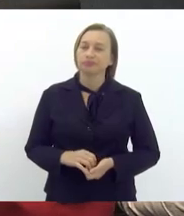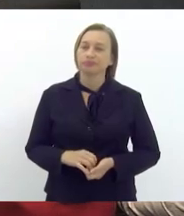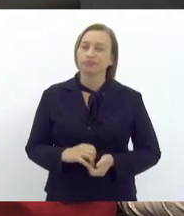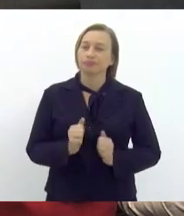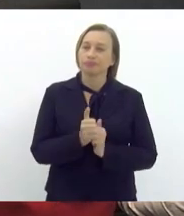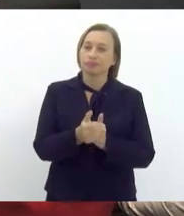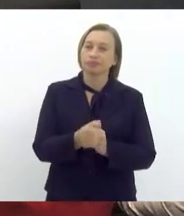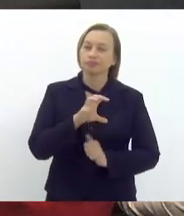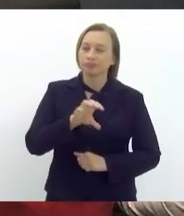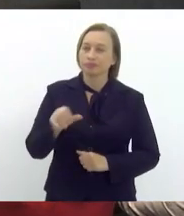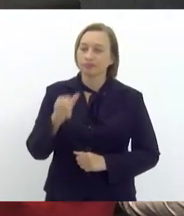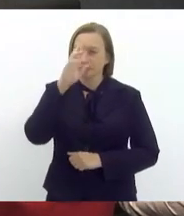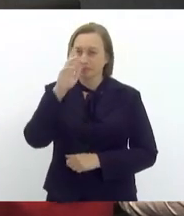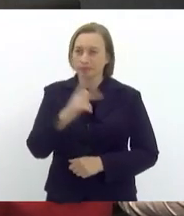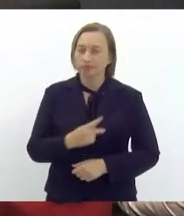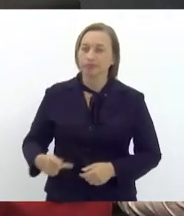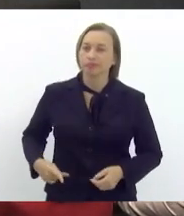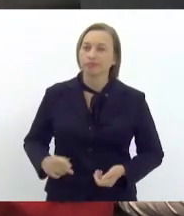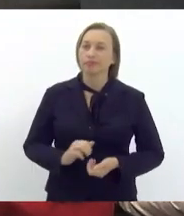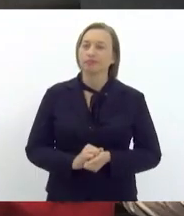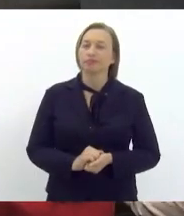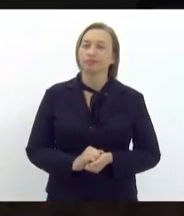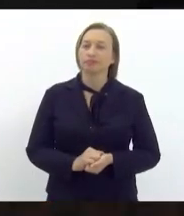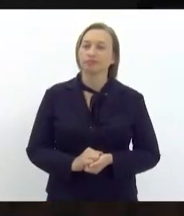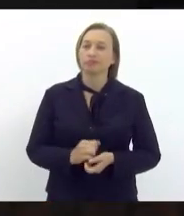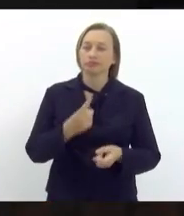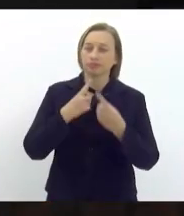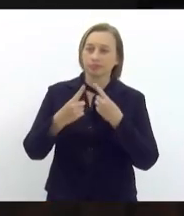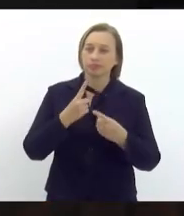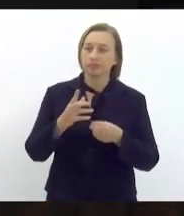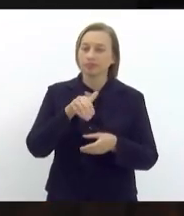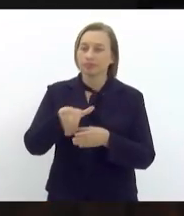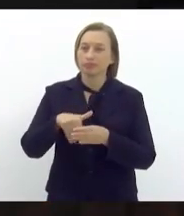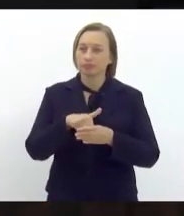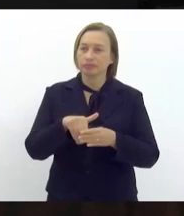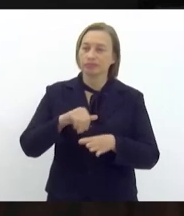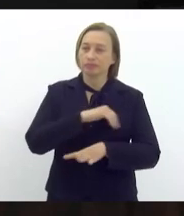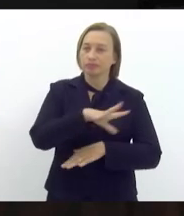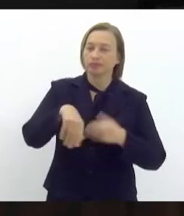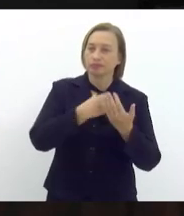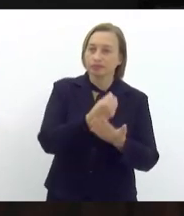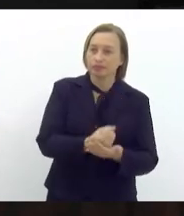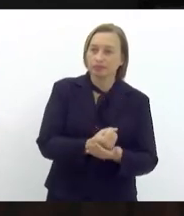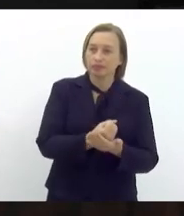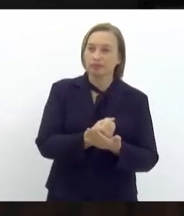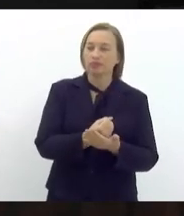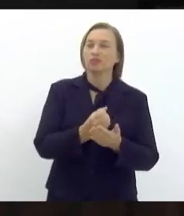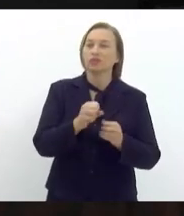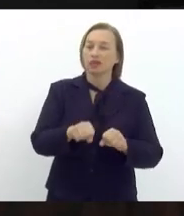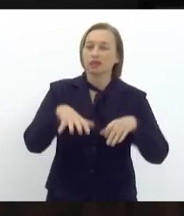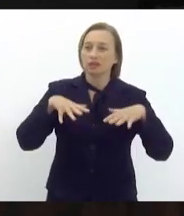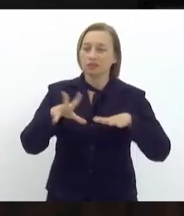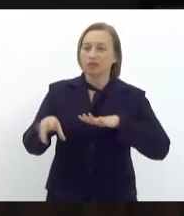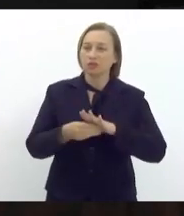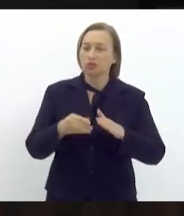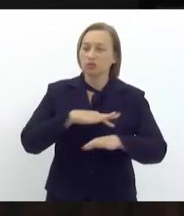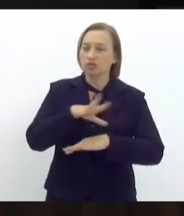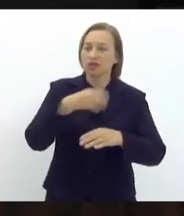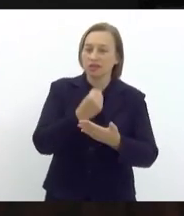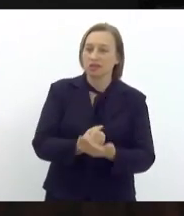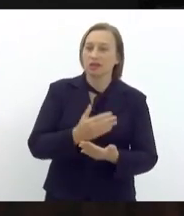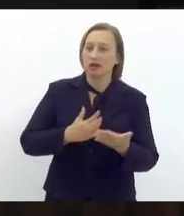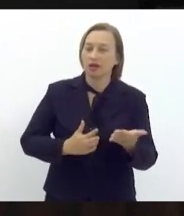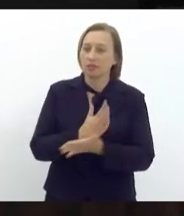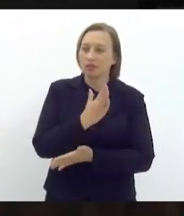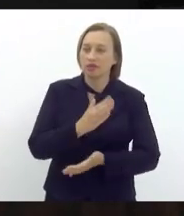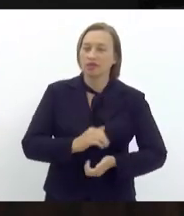acompanha CCJ presidente com os pareceres emitidos em votação parecer da CCJ as emendas de plenário senhores que aprovam e permaneçam como